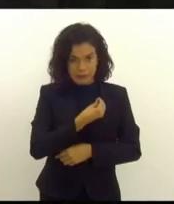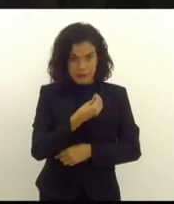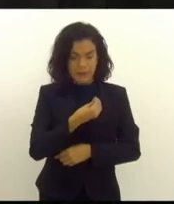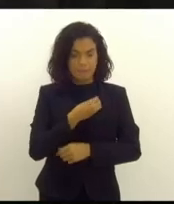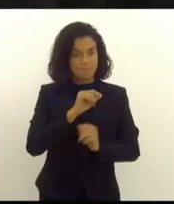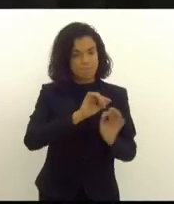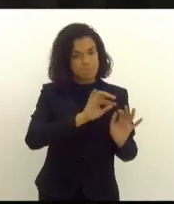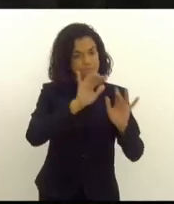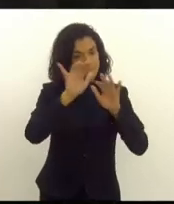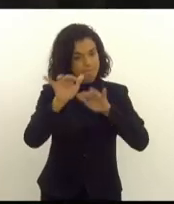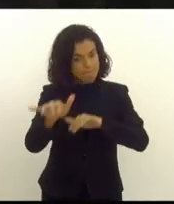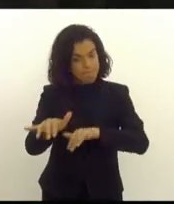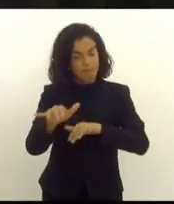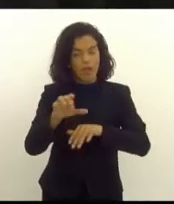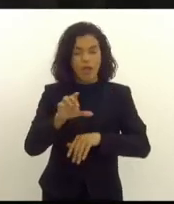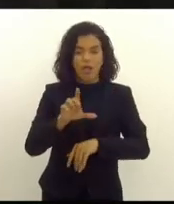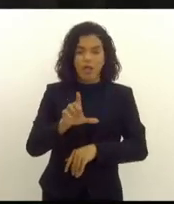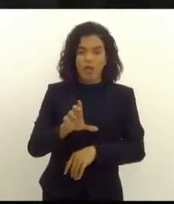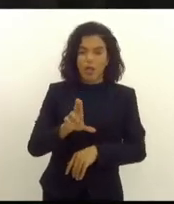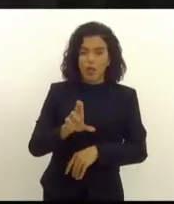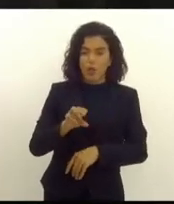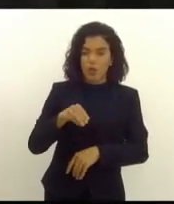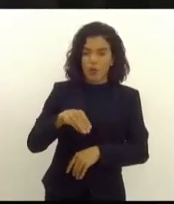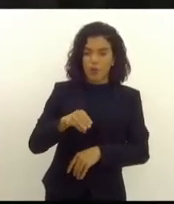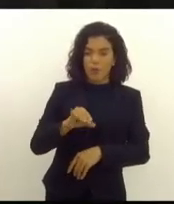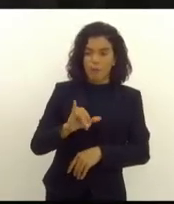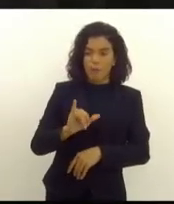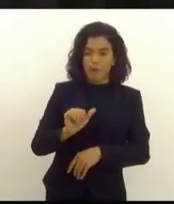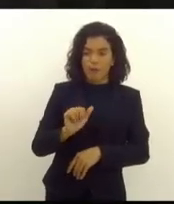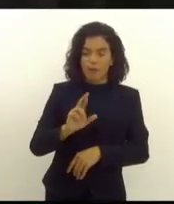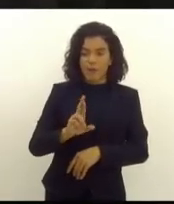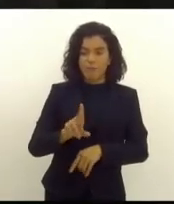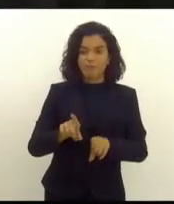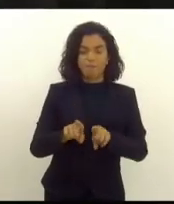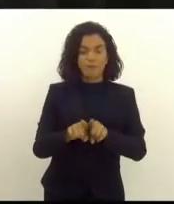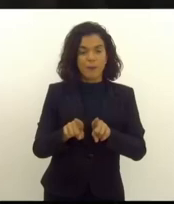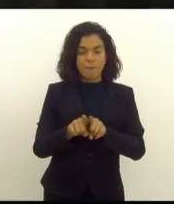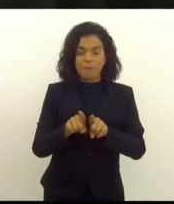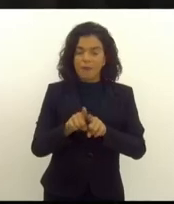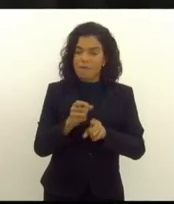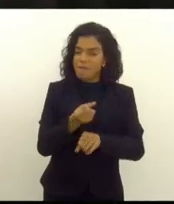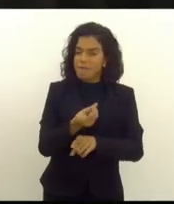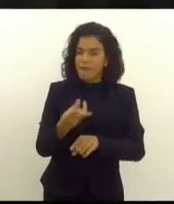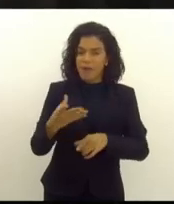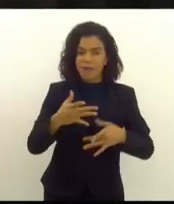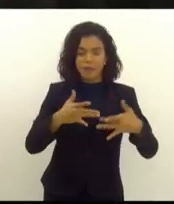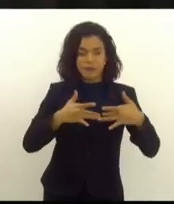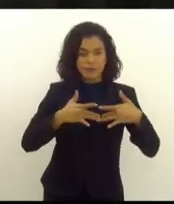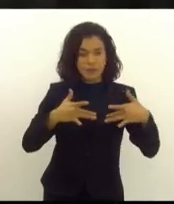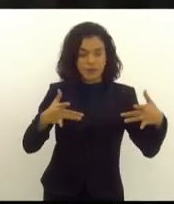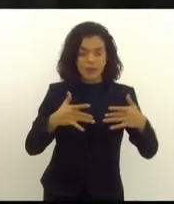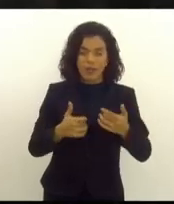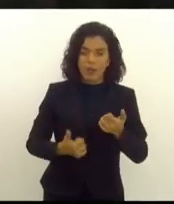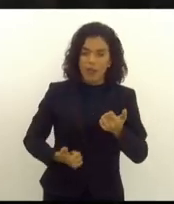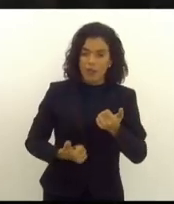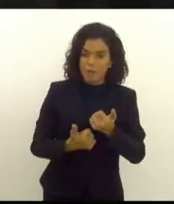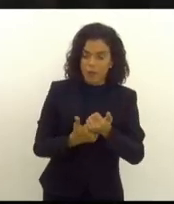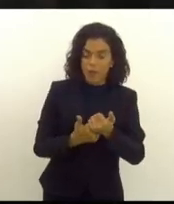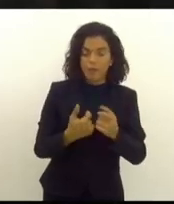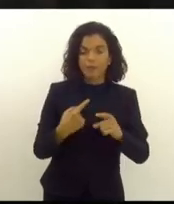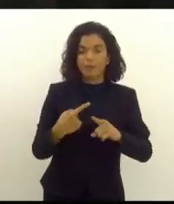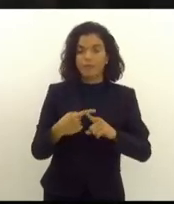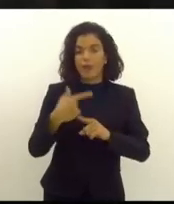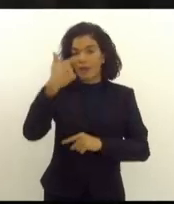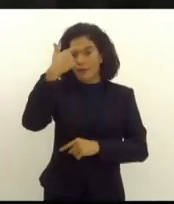estarem comigo já que também recebi o Manifesto de grande solidariedade de apoio porque